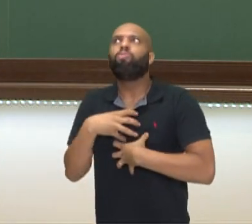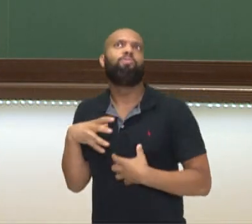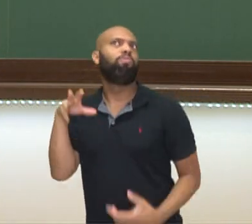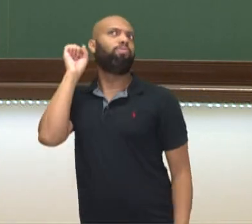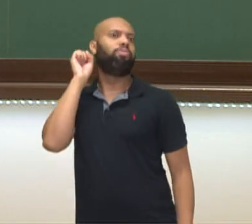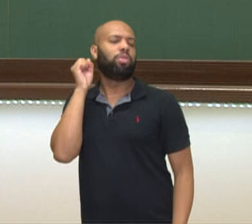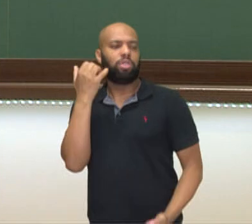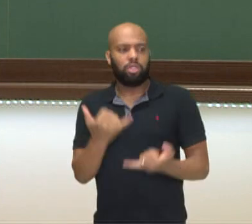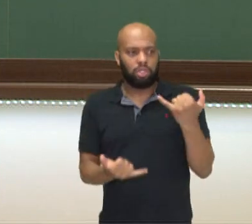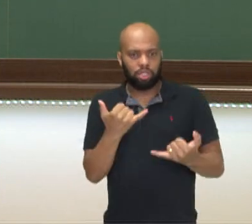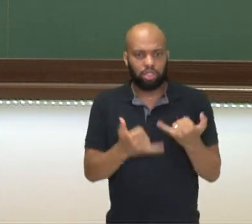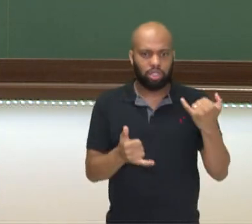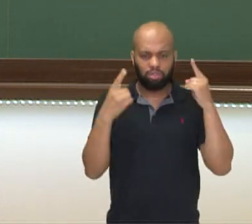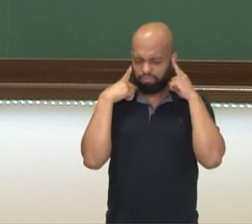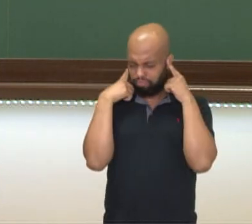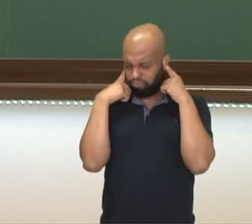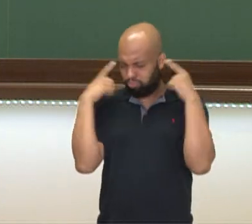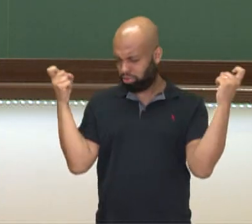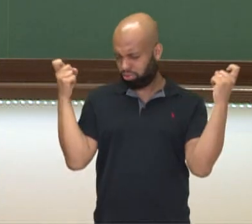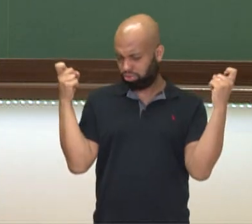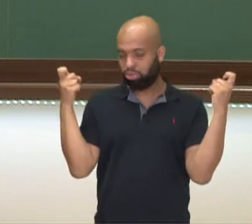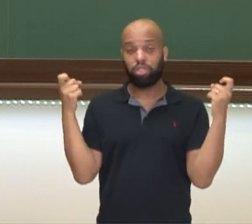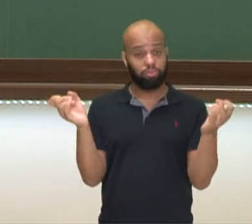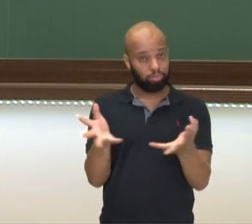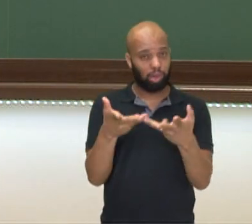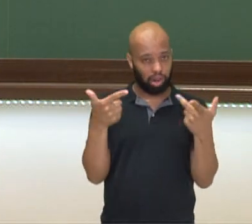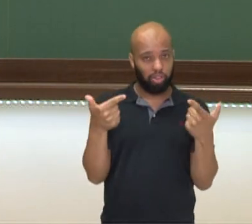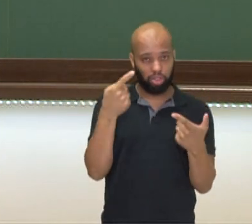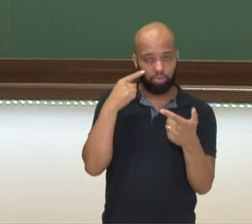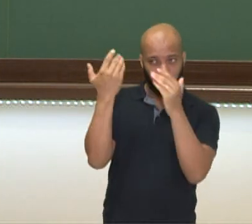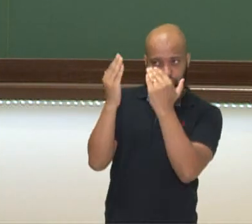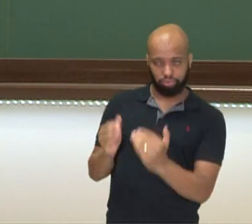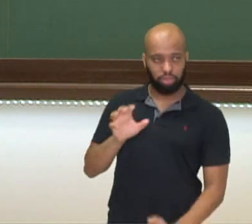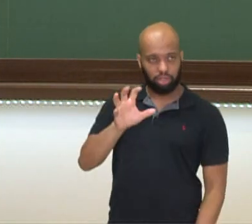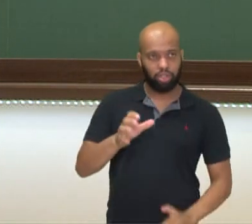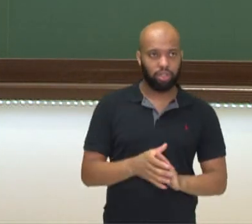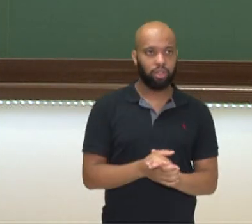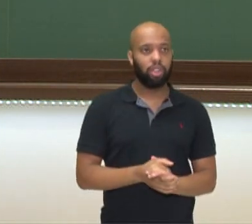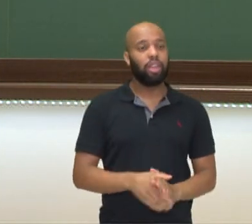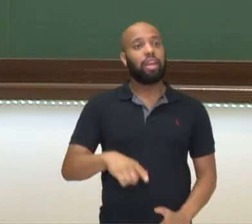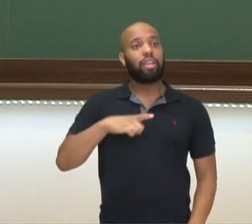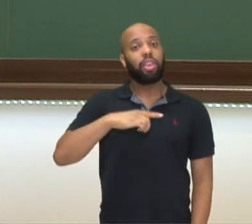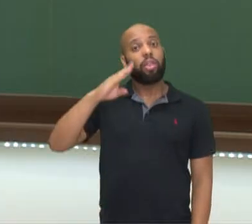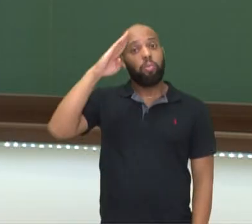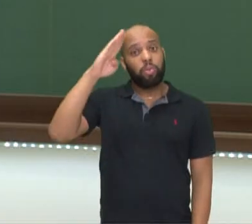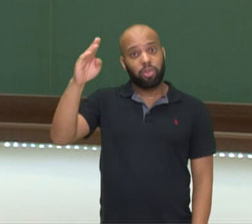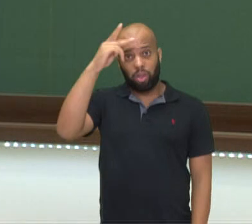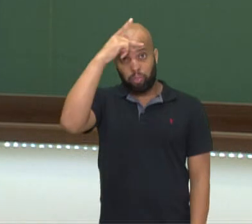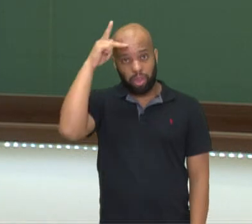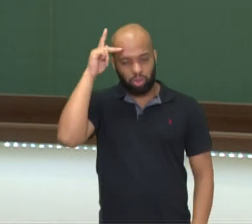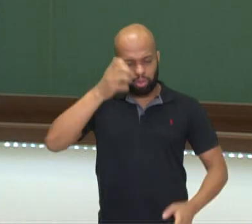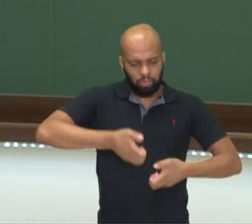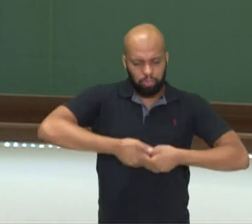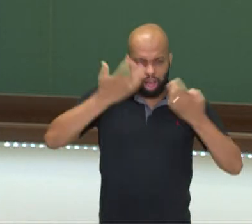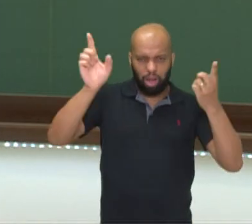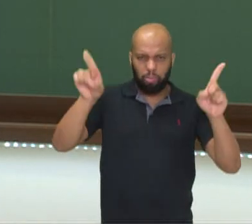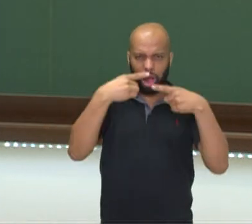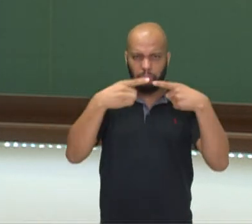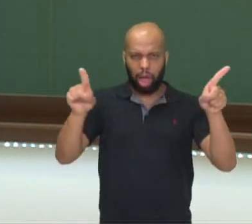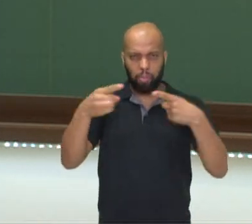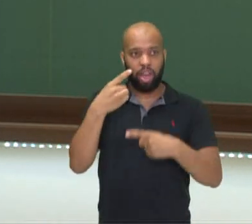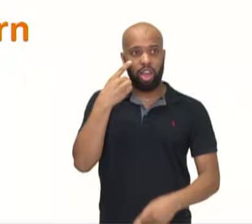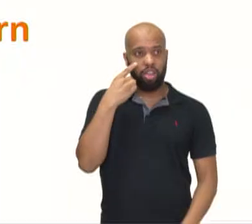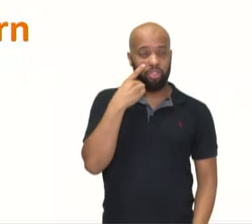te inunda. É algo extremamente fantástico de analisar, ok? E como principais compositores expressionistas, eu trago